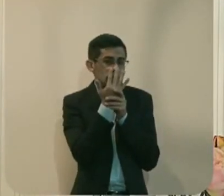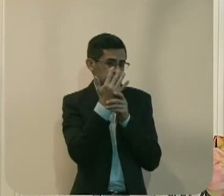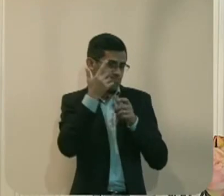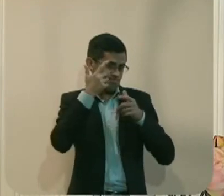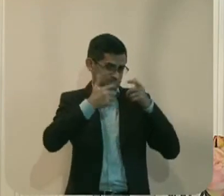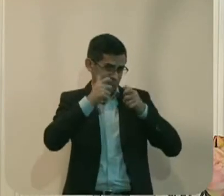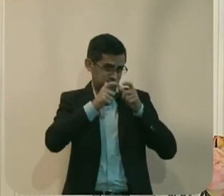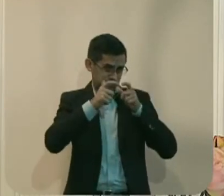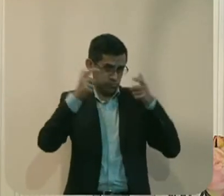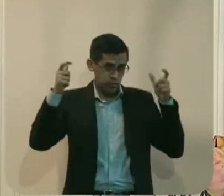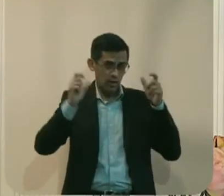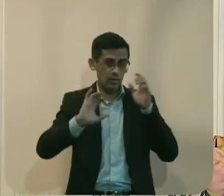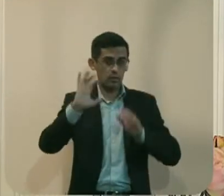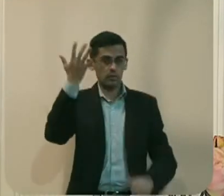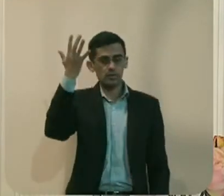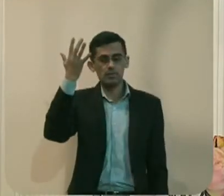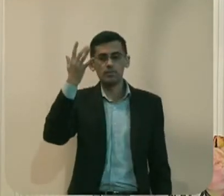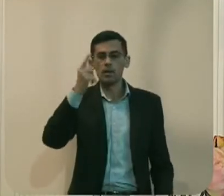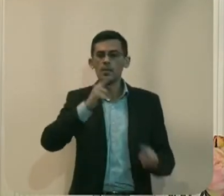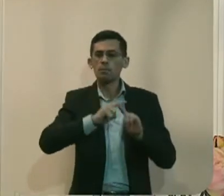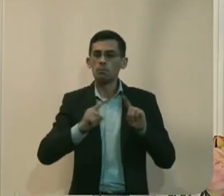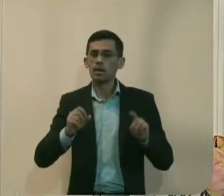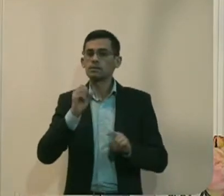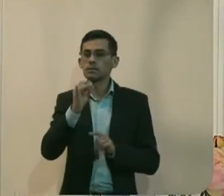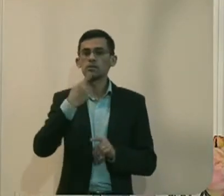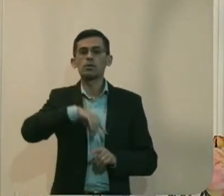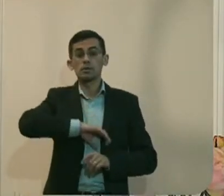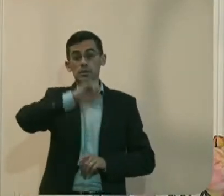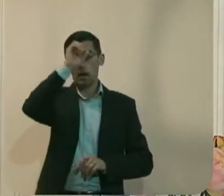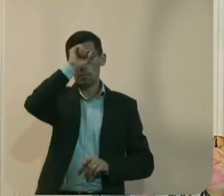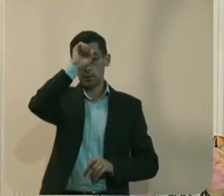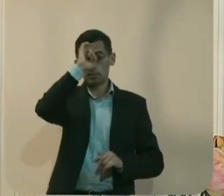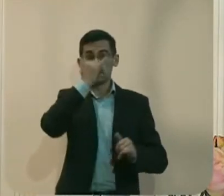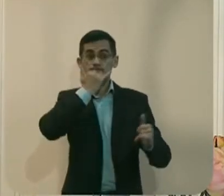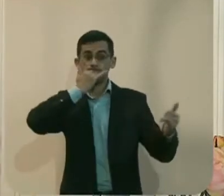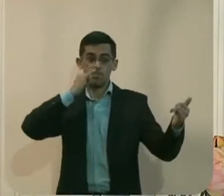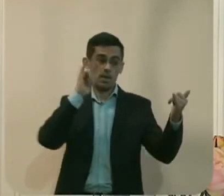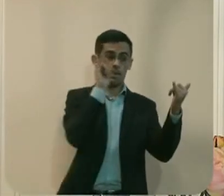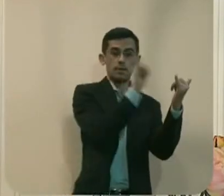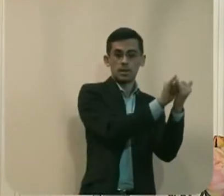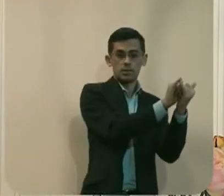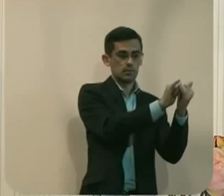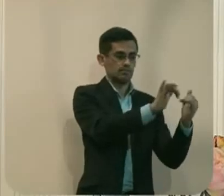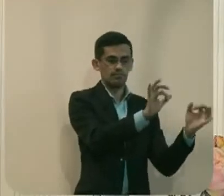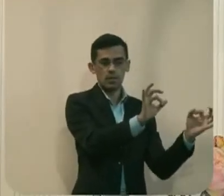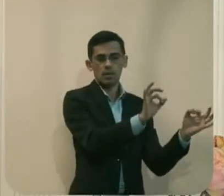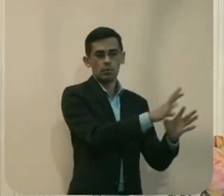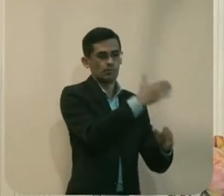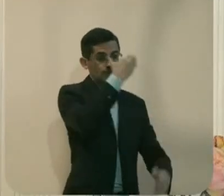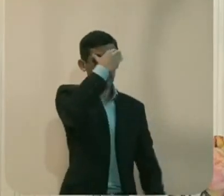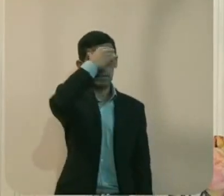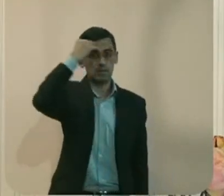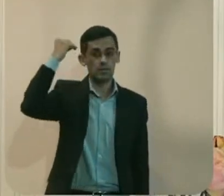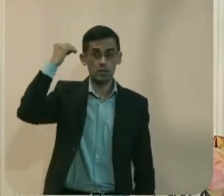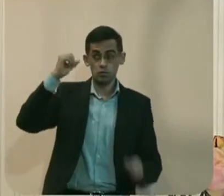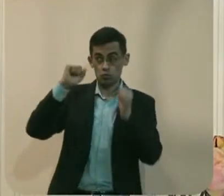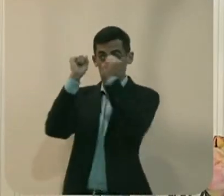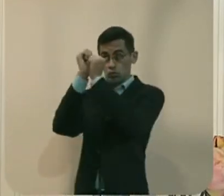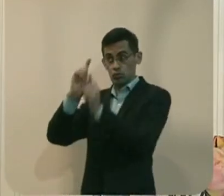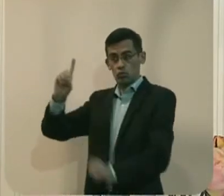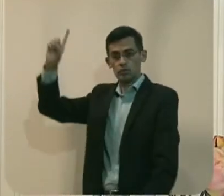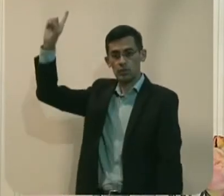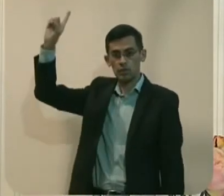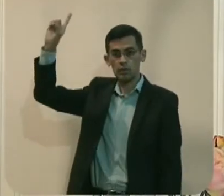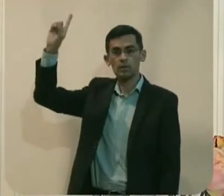a de antes vai acontecer. Mas se nós aprendemos a perdoar, colocar, enterrar com o Senhor, e isso vem